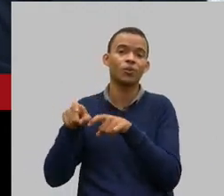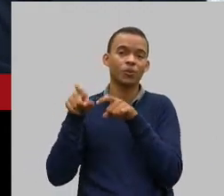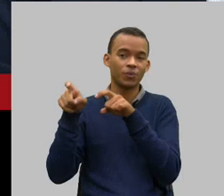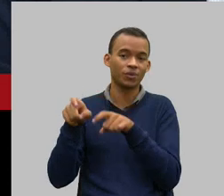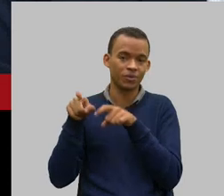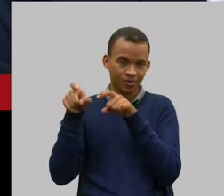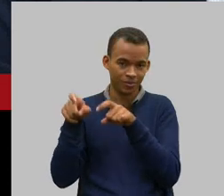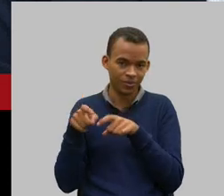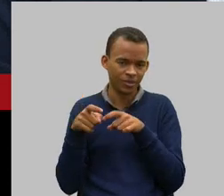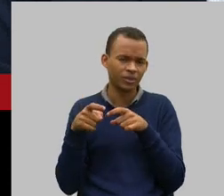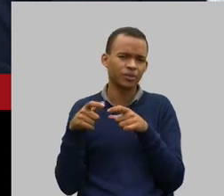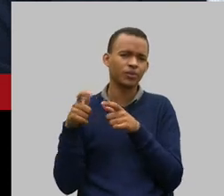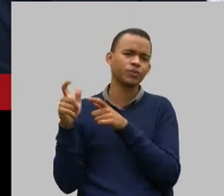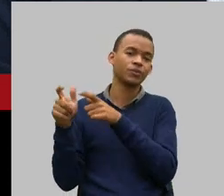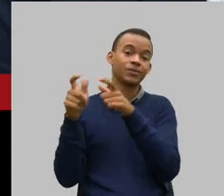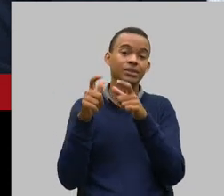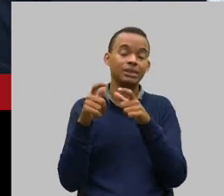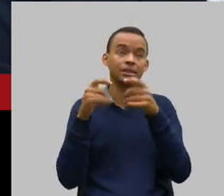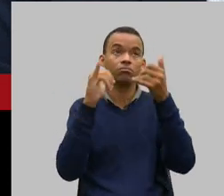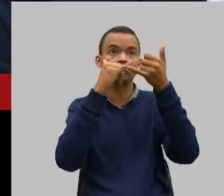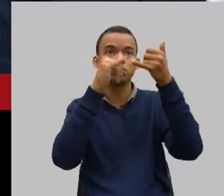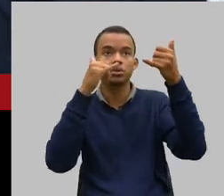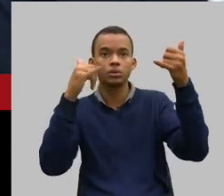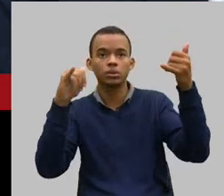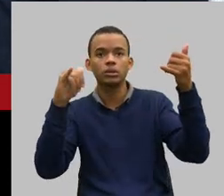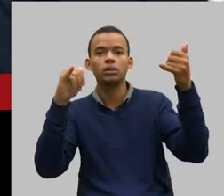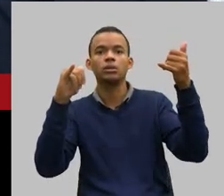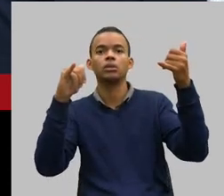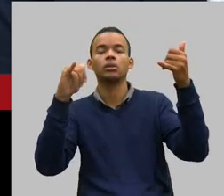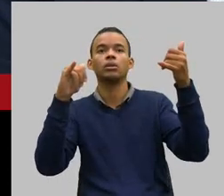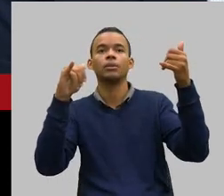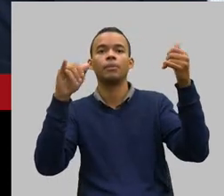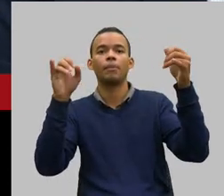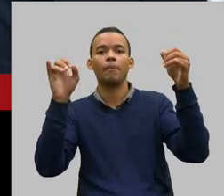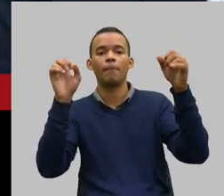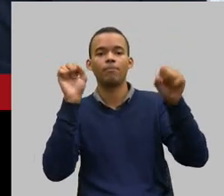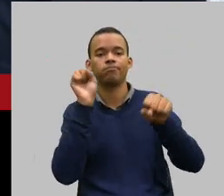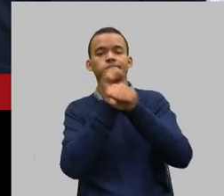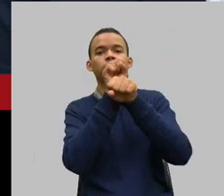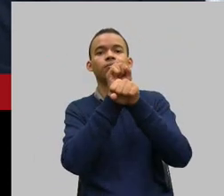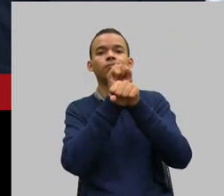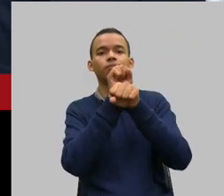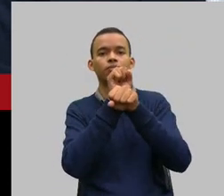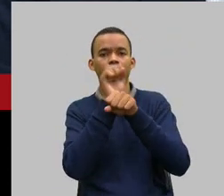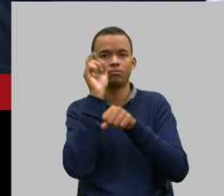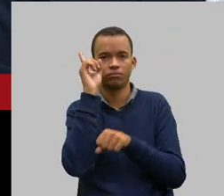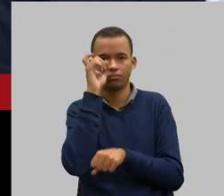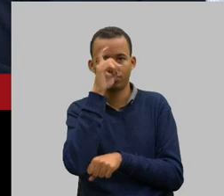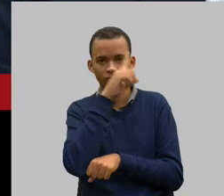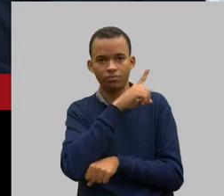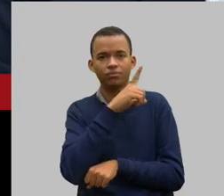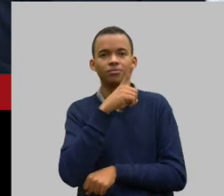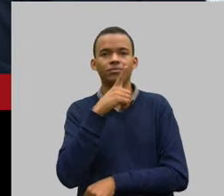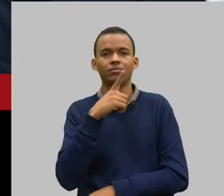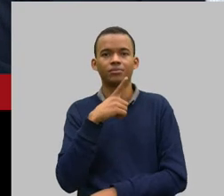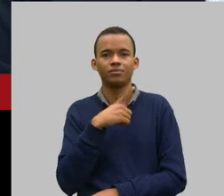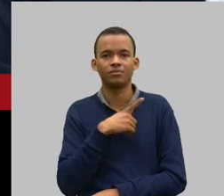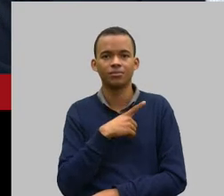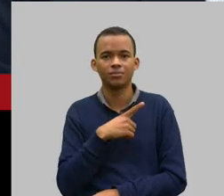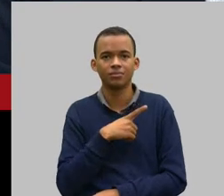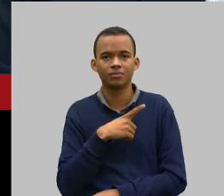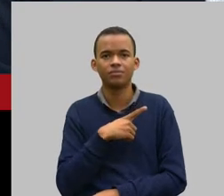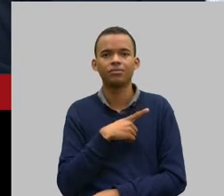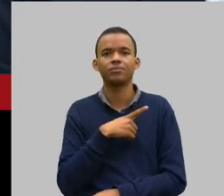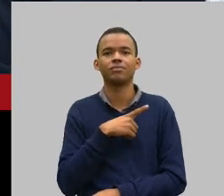né faltou energia o transtorno é muito grande mas no campo é pior porque muitas vezes a pessoa tá ali com máquinas e tá